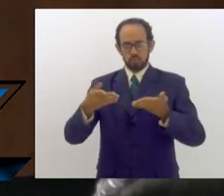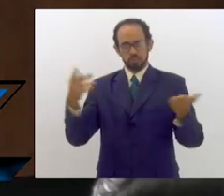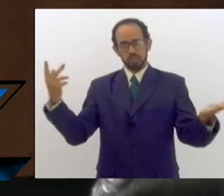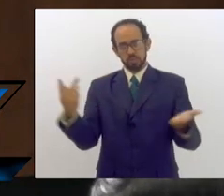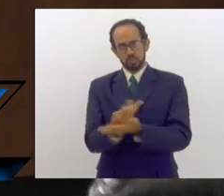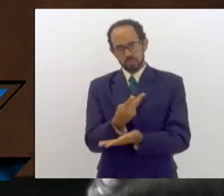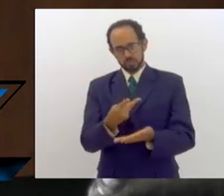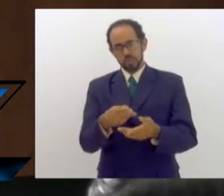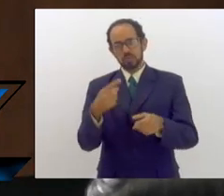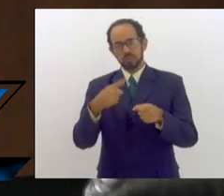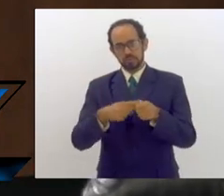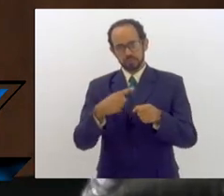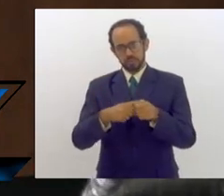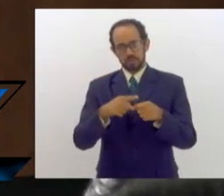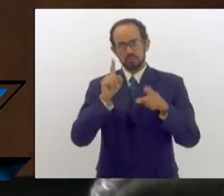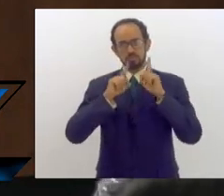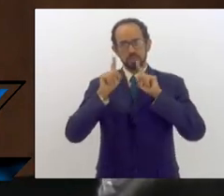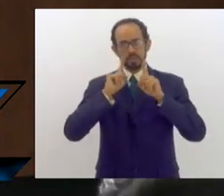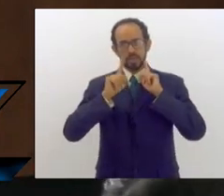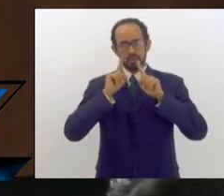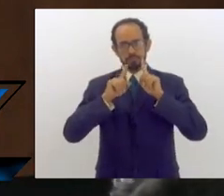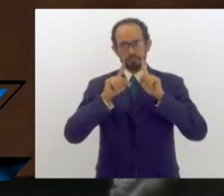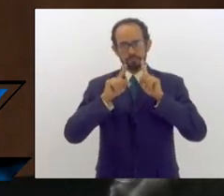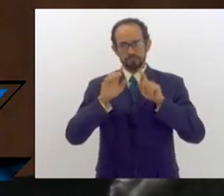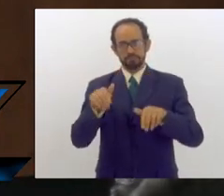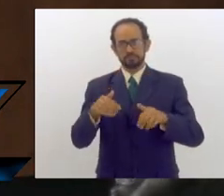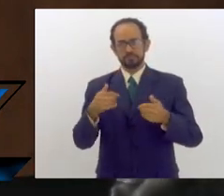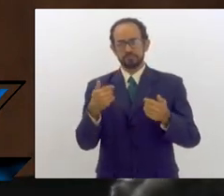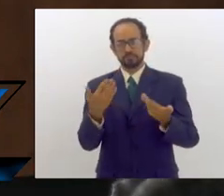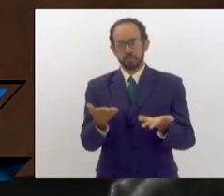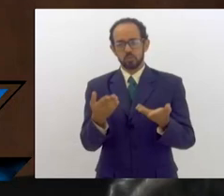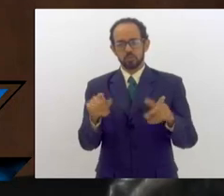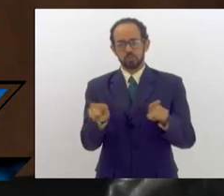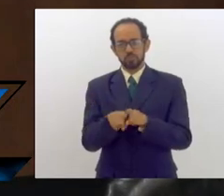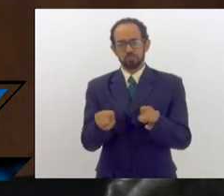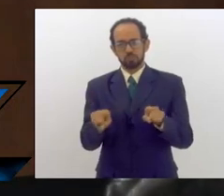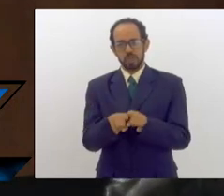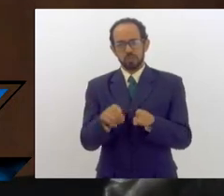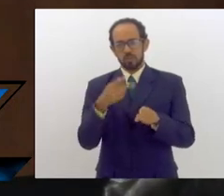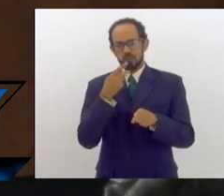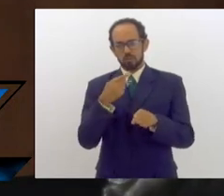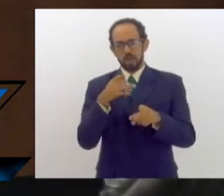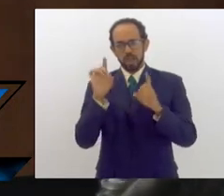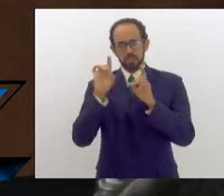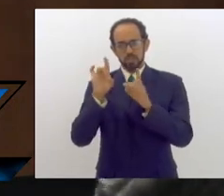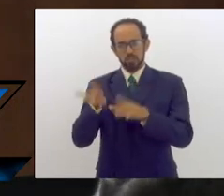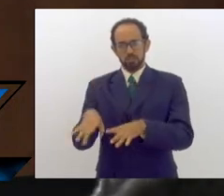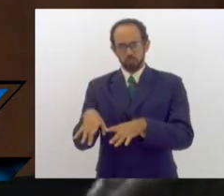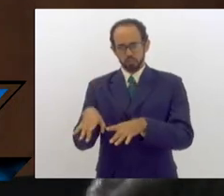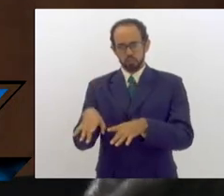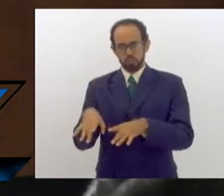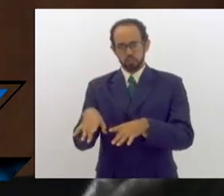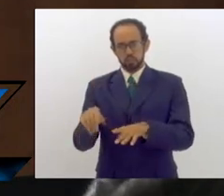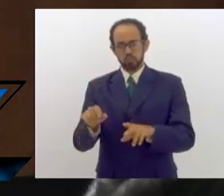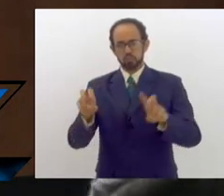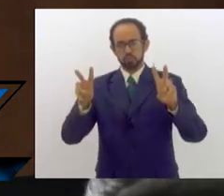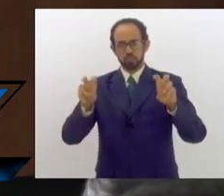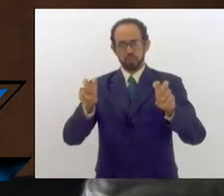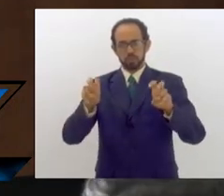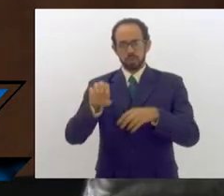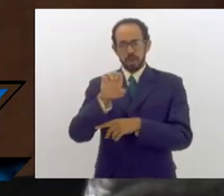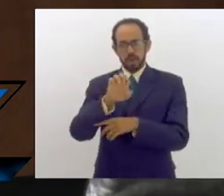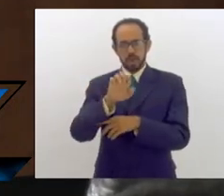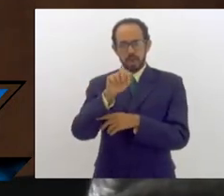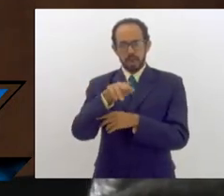na cidade de Maricá e uma fala de repúdio a questão da enel